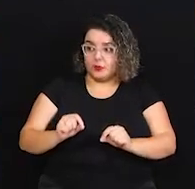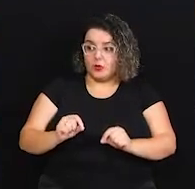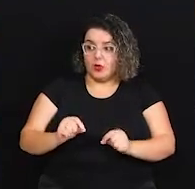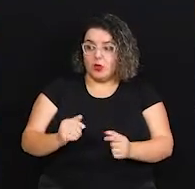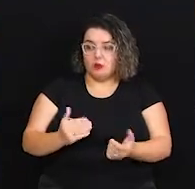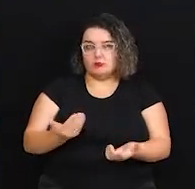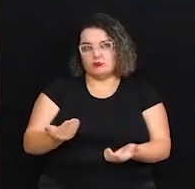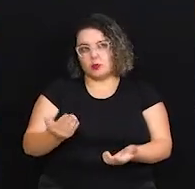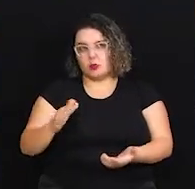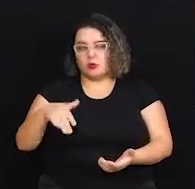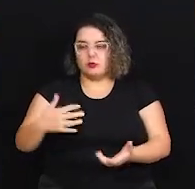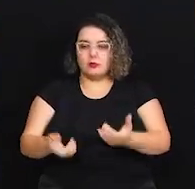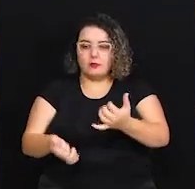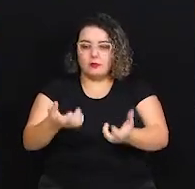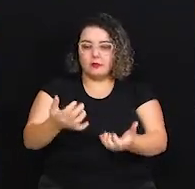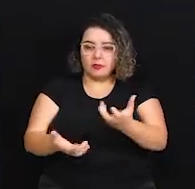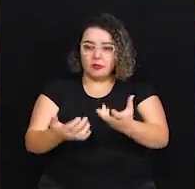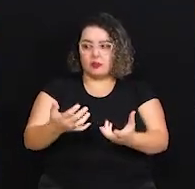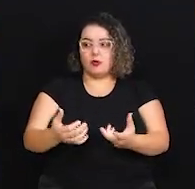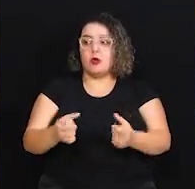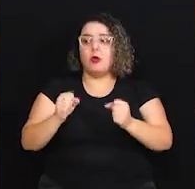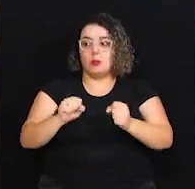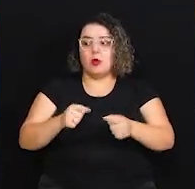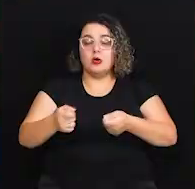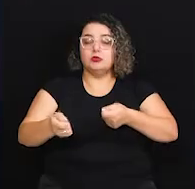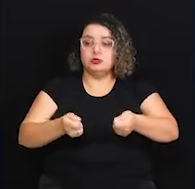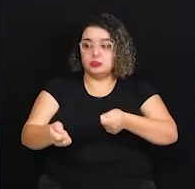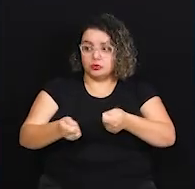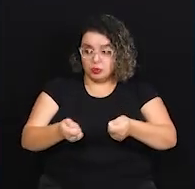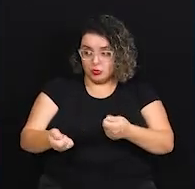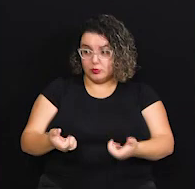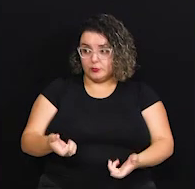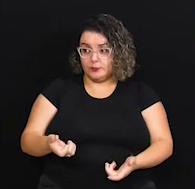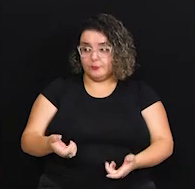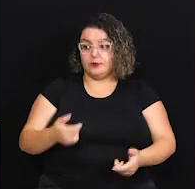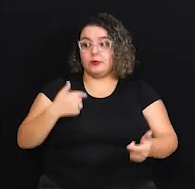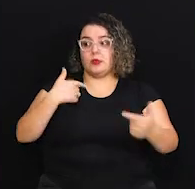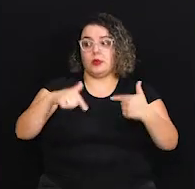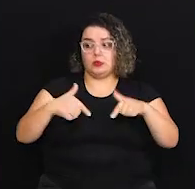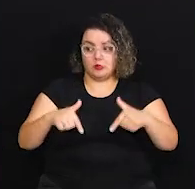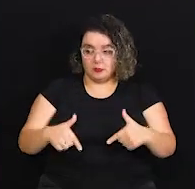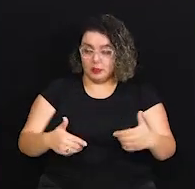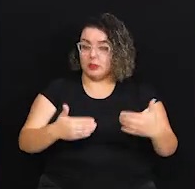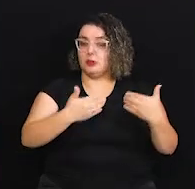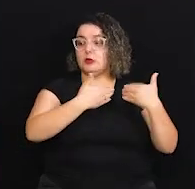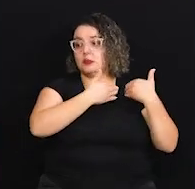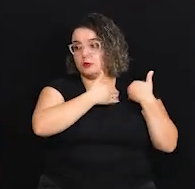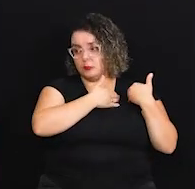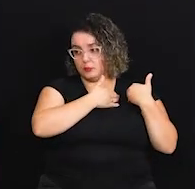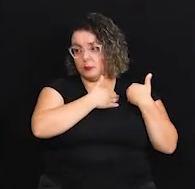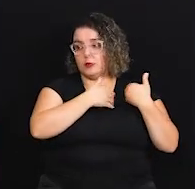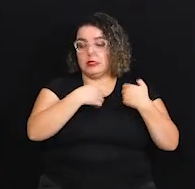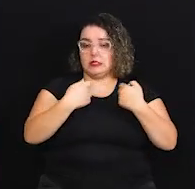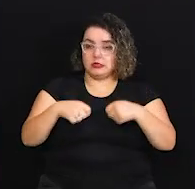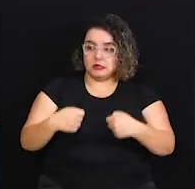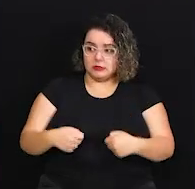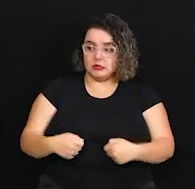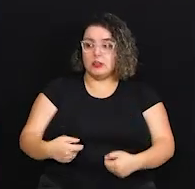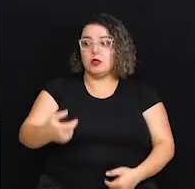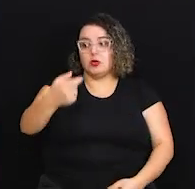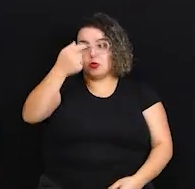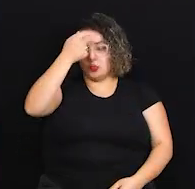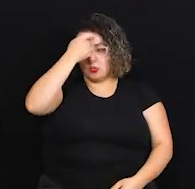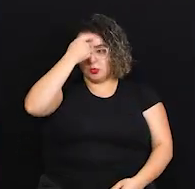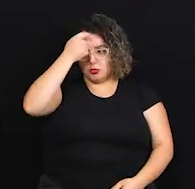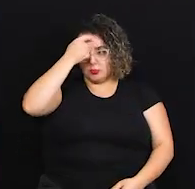está numa proporção que pode ser controlada, né? É um trabalho que exige muita responsabilidade, muita consciência,